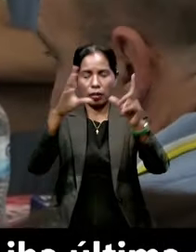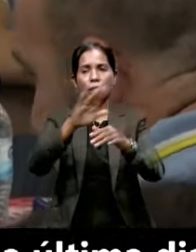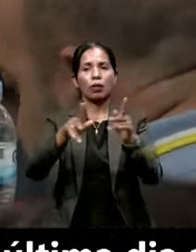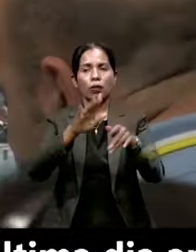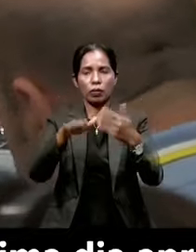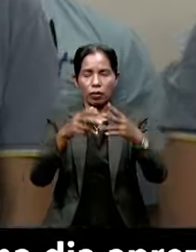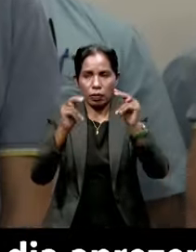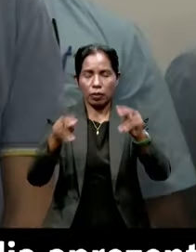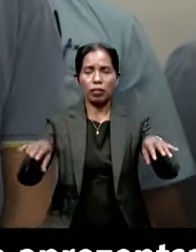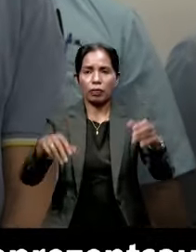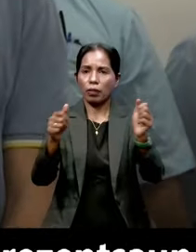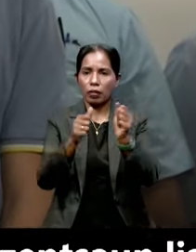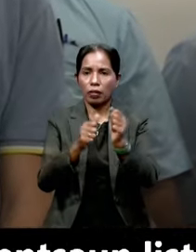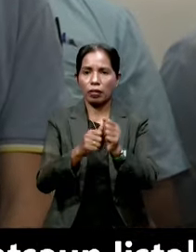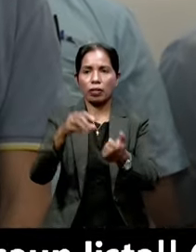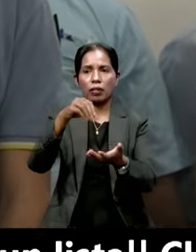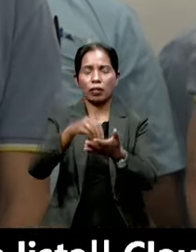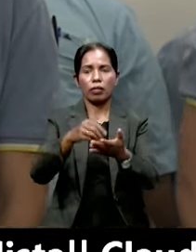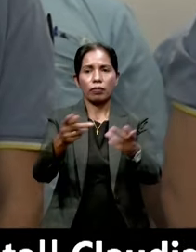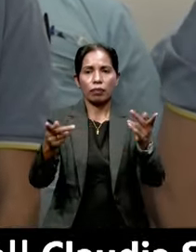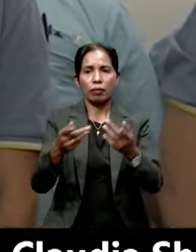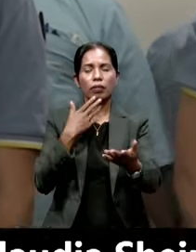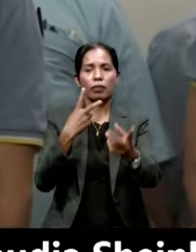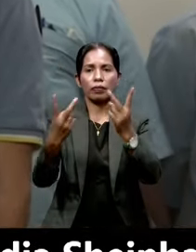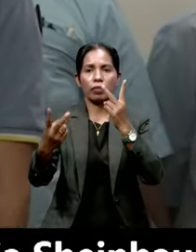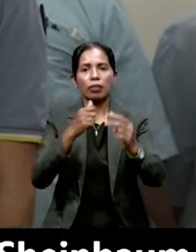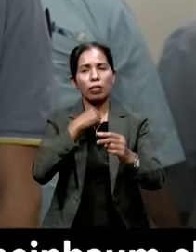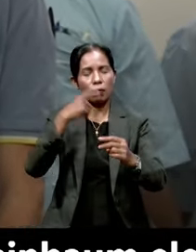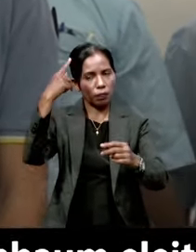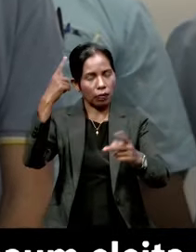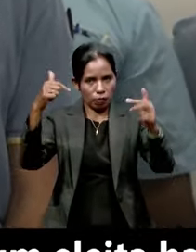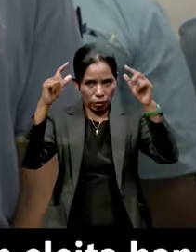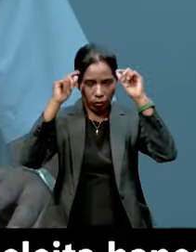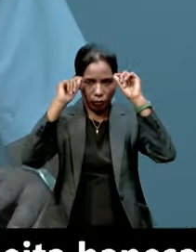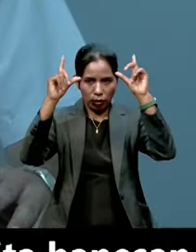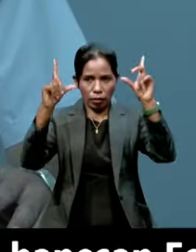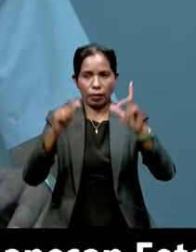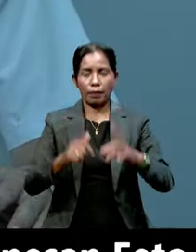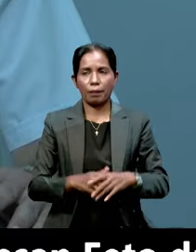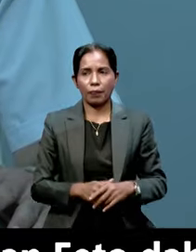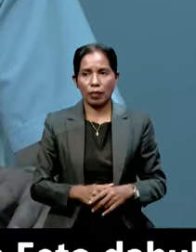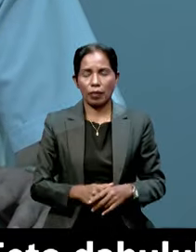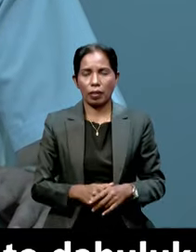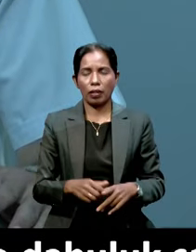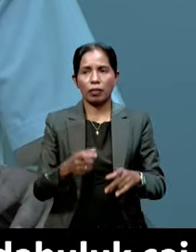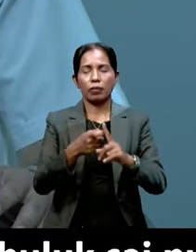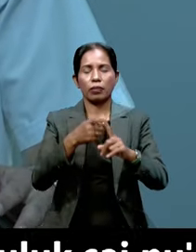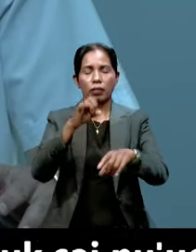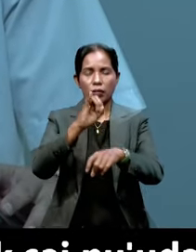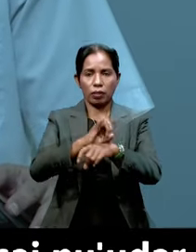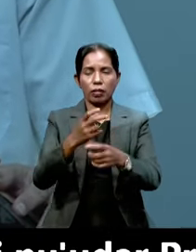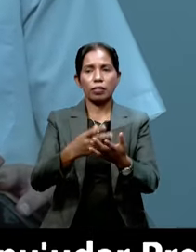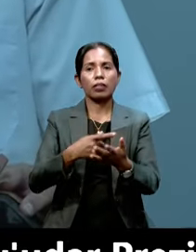precisa serviço a moto a tu garantia condição durante a visita a Santo Padre Nien e a Timor-Leste. A parte do Vaticano, muita